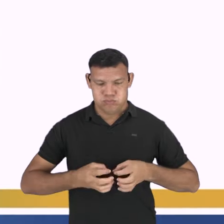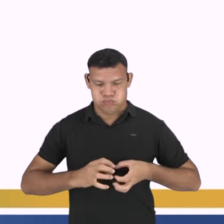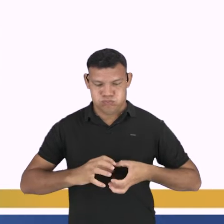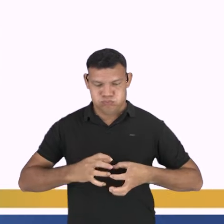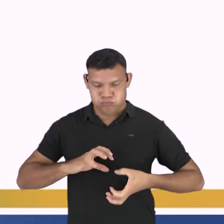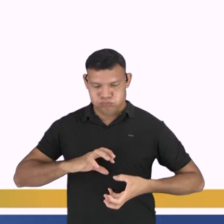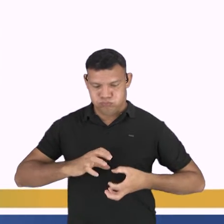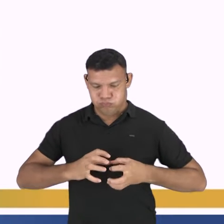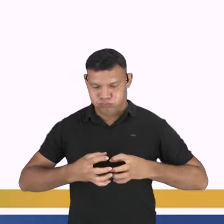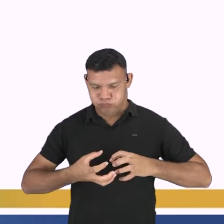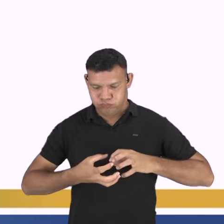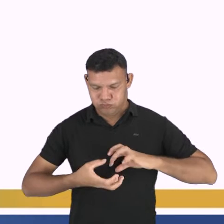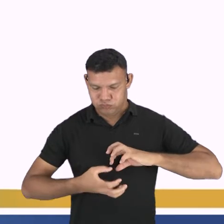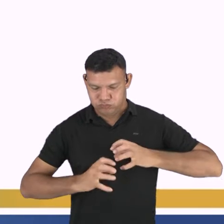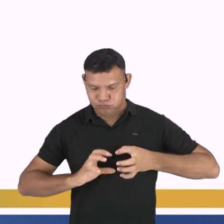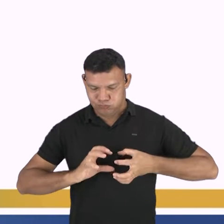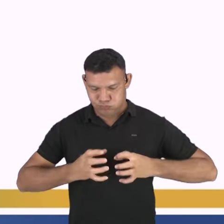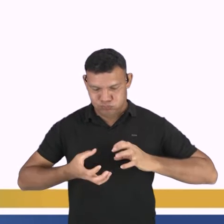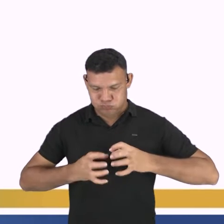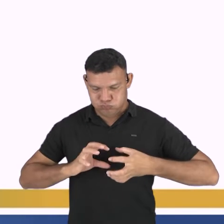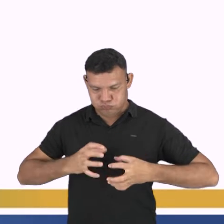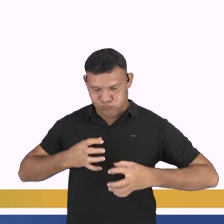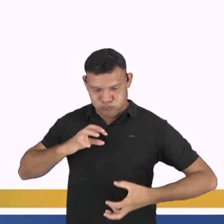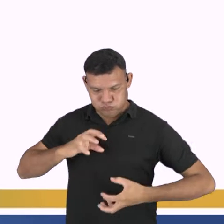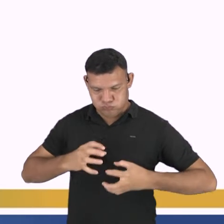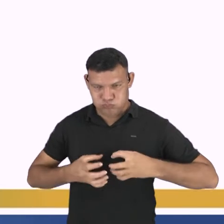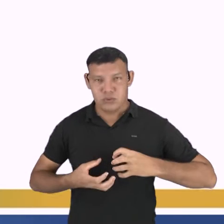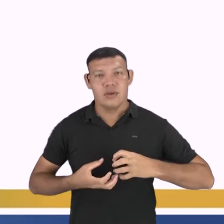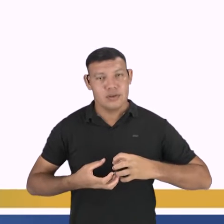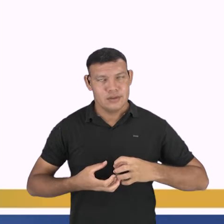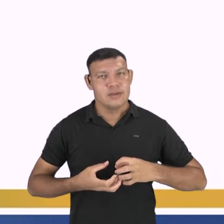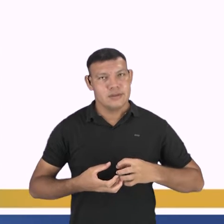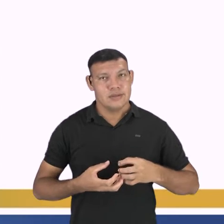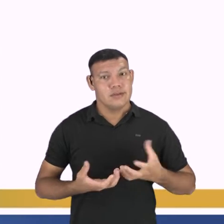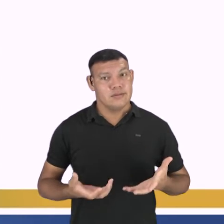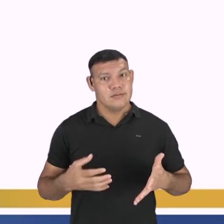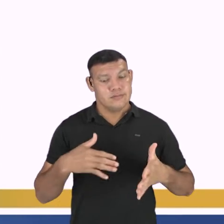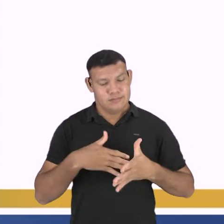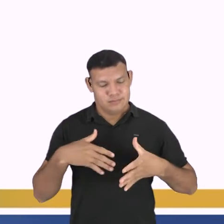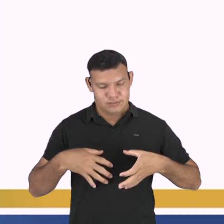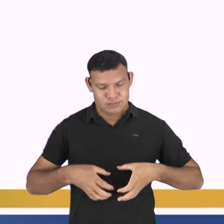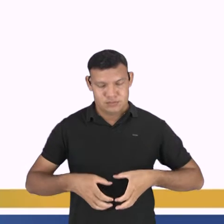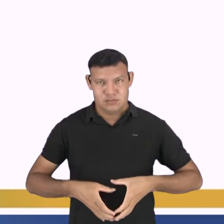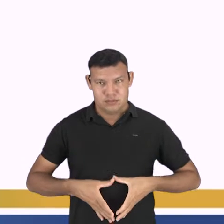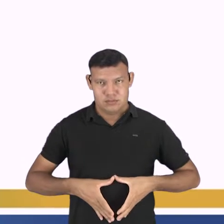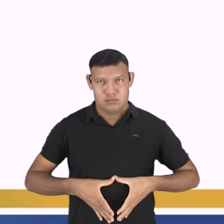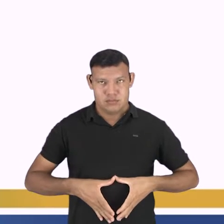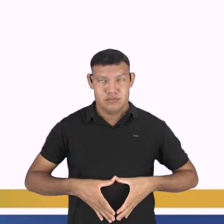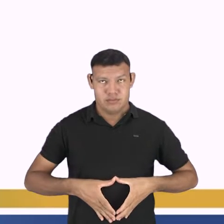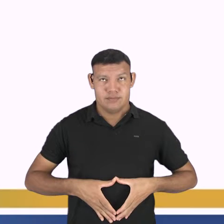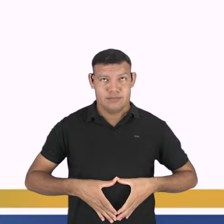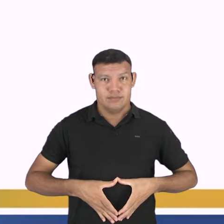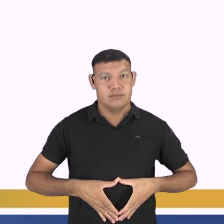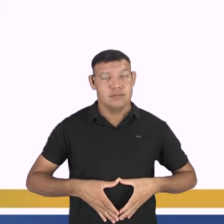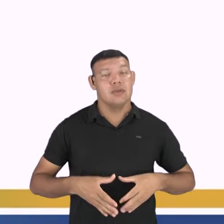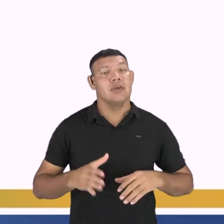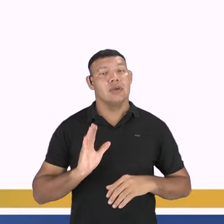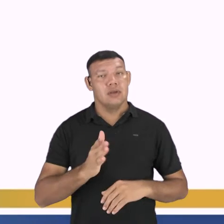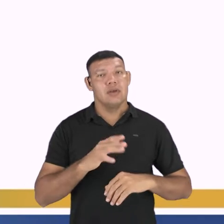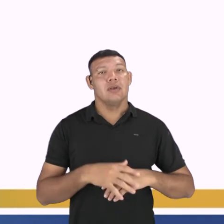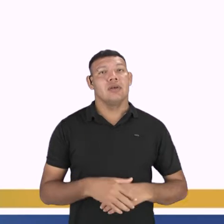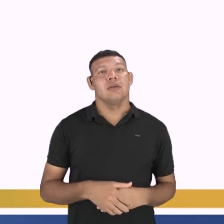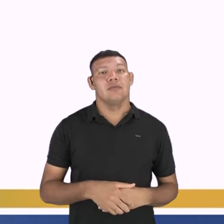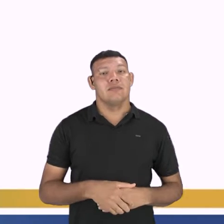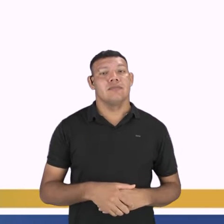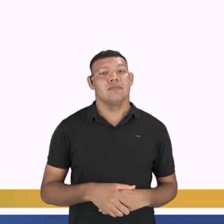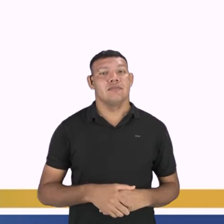se divide várias vezes e é levado após essas divisões até o útero. Né? No útero, já após essas divisões,